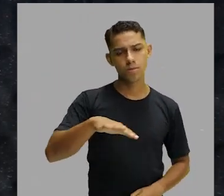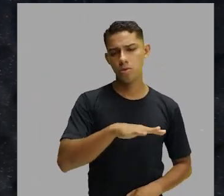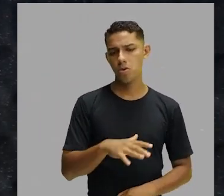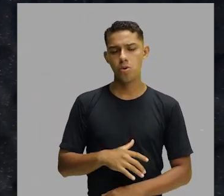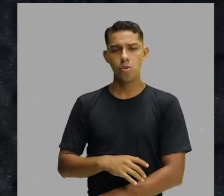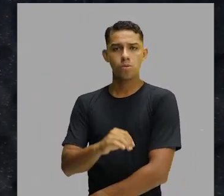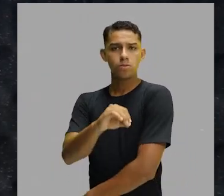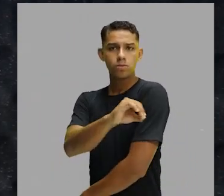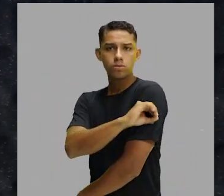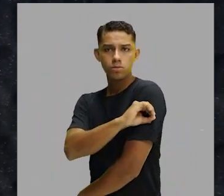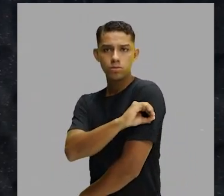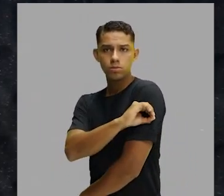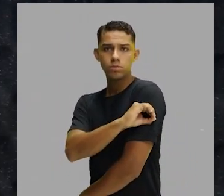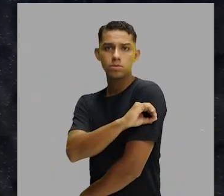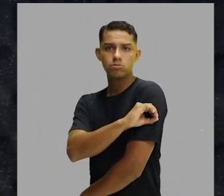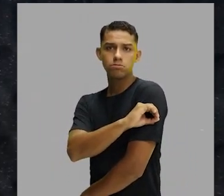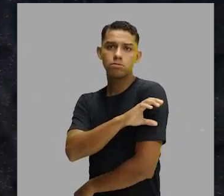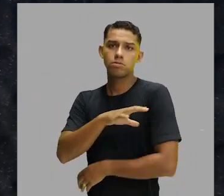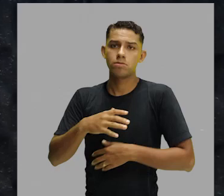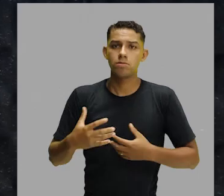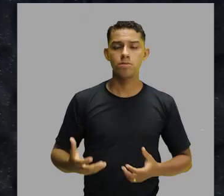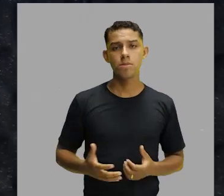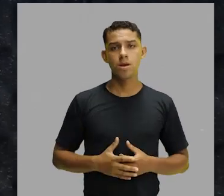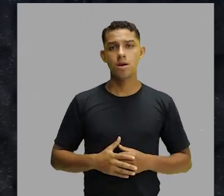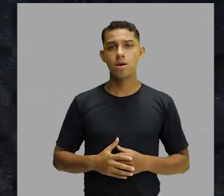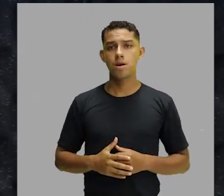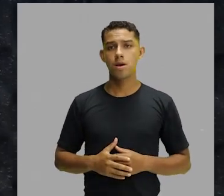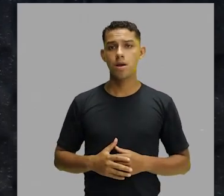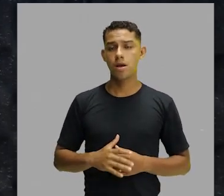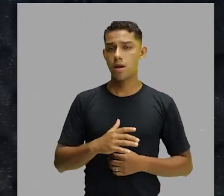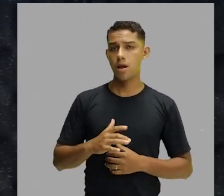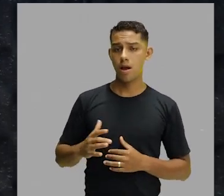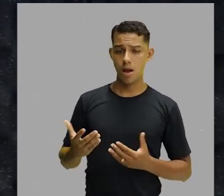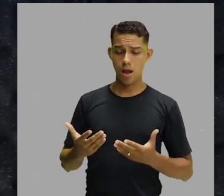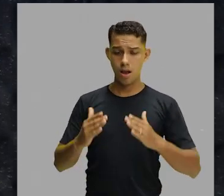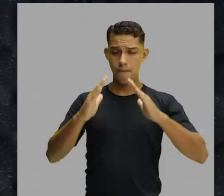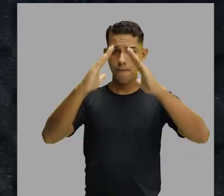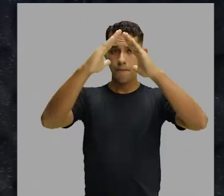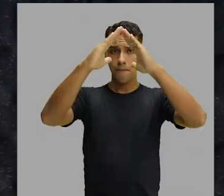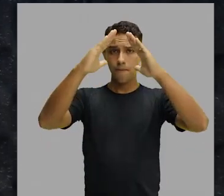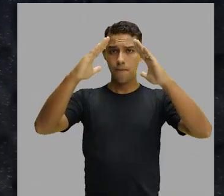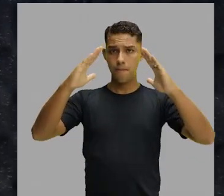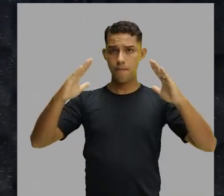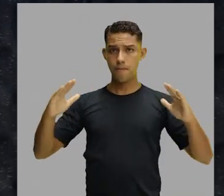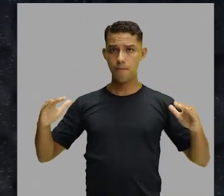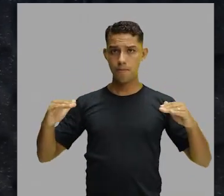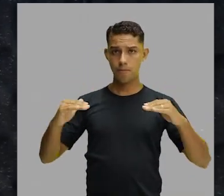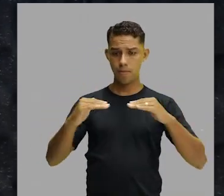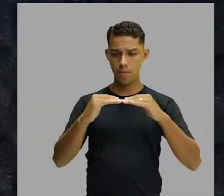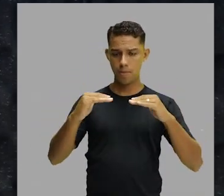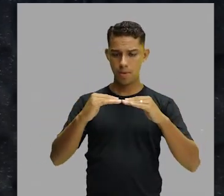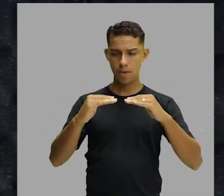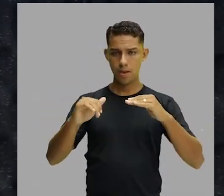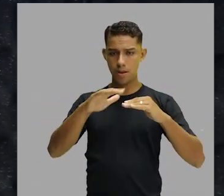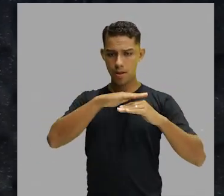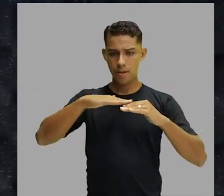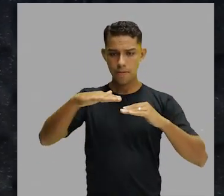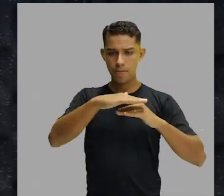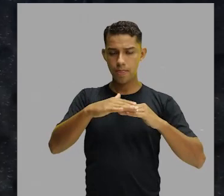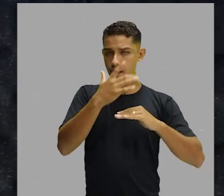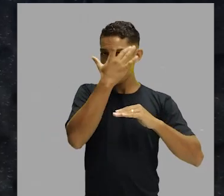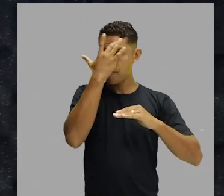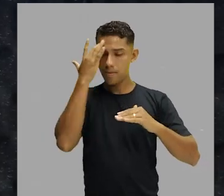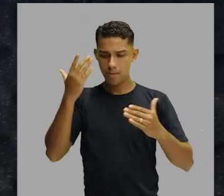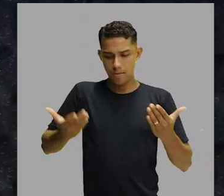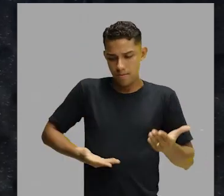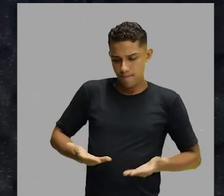analfabeta. Quem compunha a classe aqui embaixo da pirâmide? Os servos, os camponeses, que trabalhavam